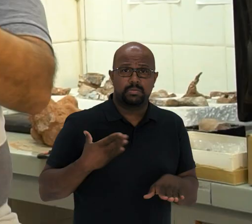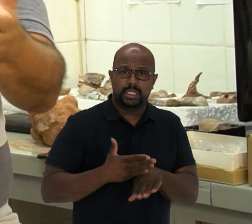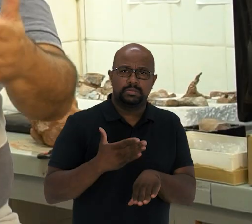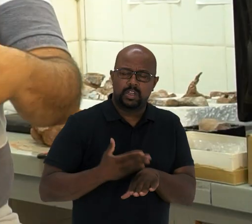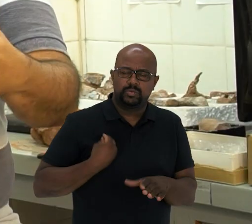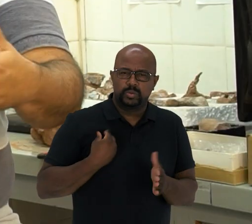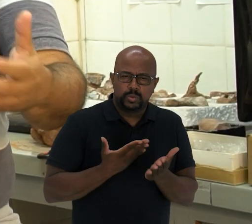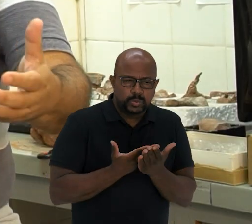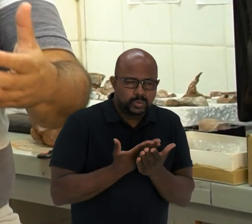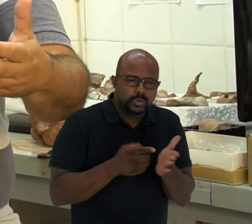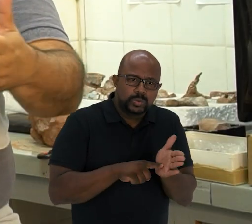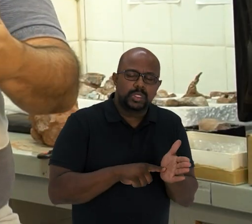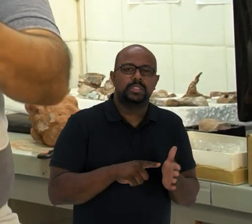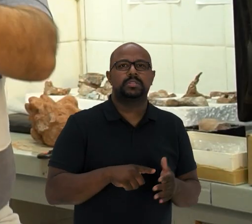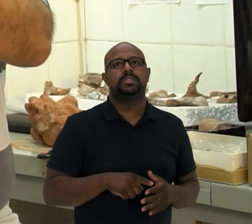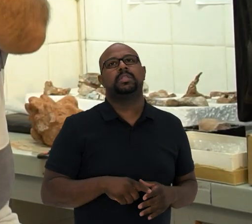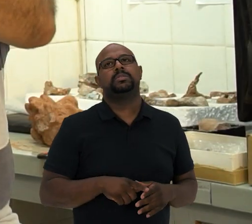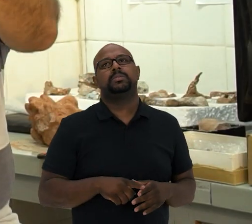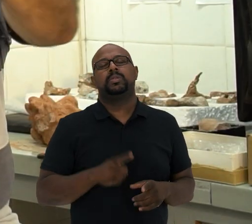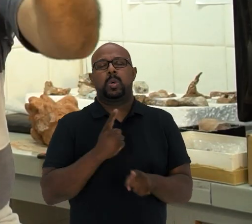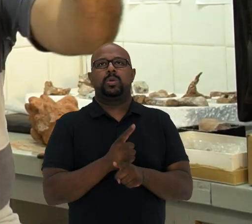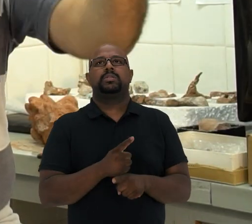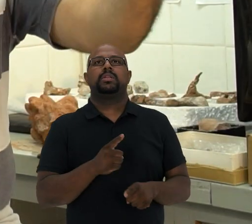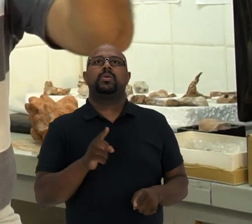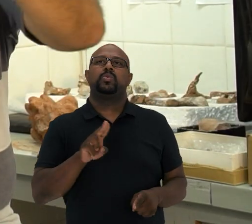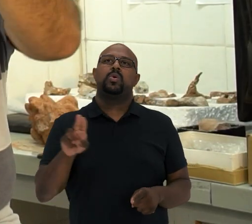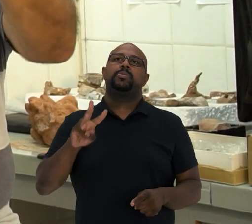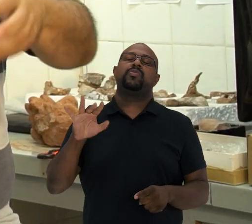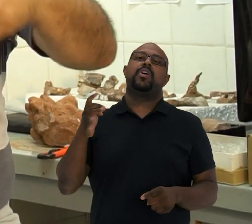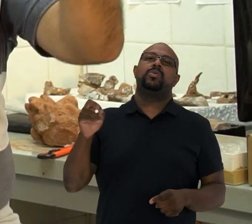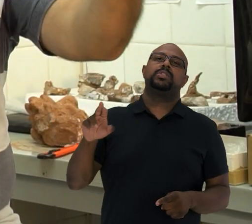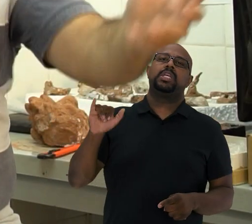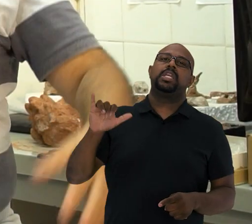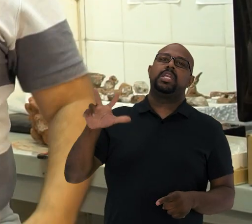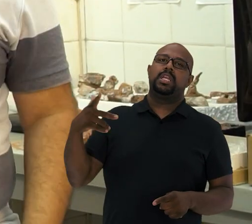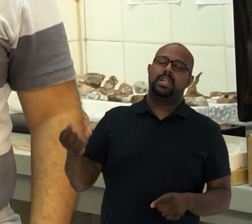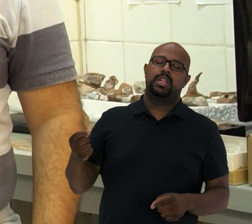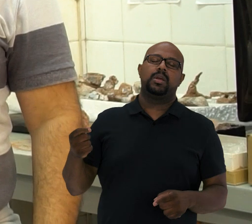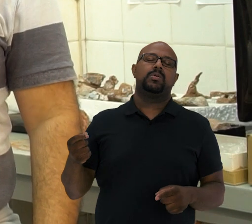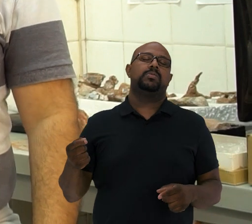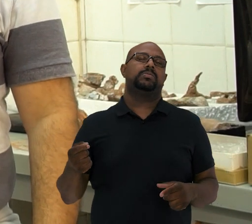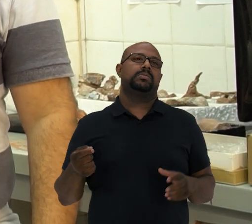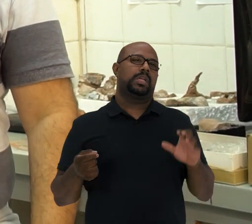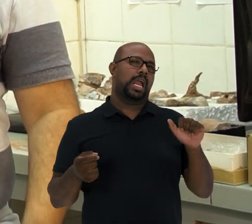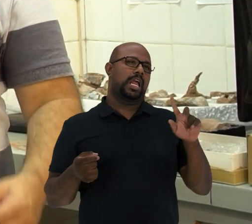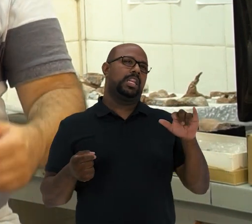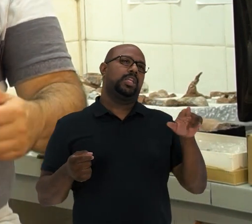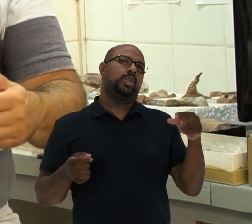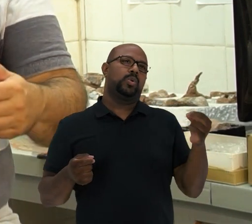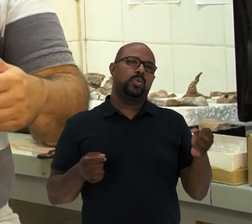Ou se participavam, né, por exemplo, você se encontra, por exemplo, o nome do Walter Ilha, do padre Daniel Carneim,